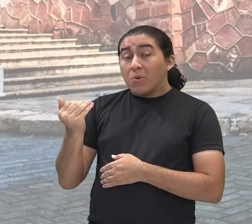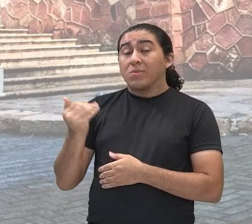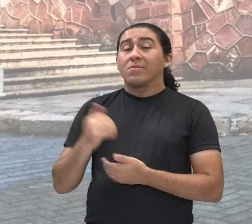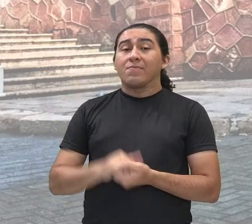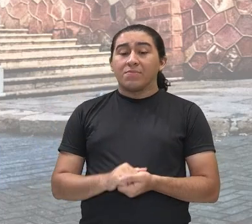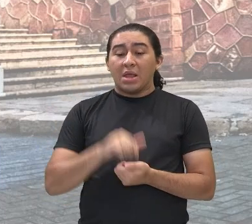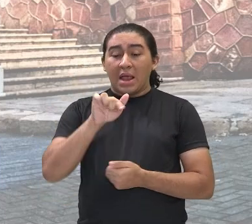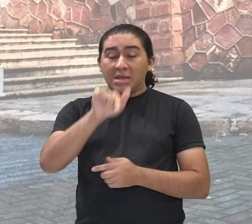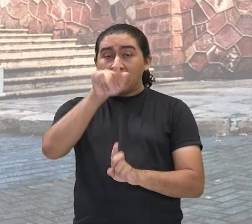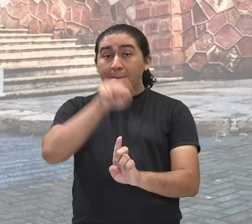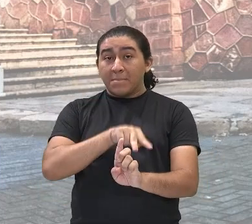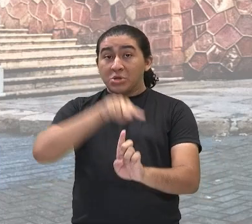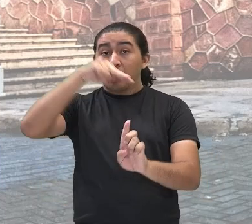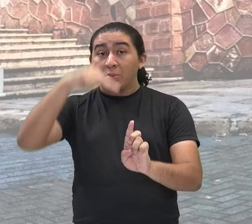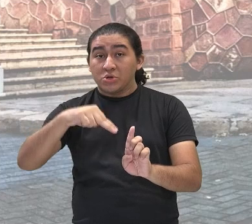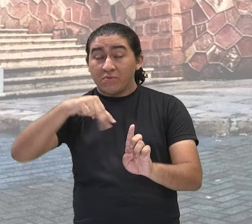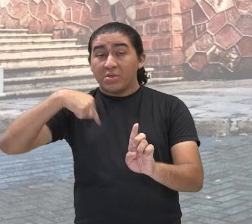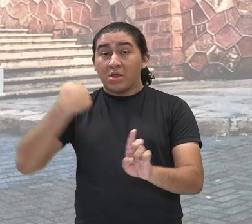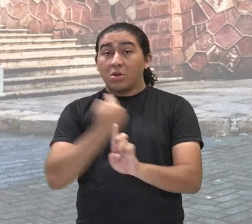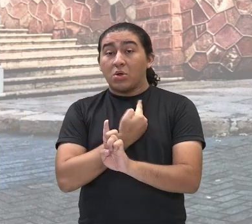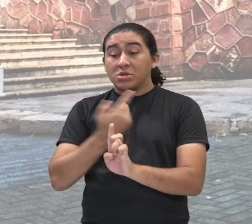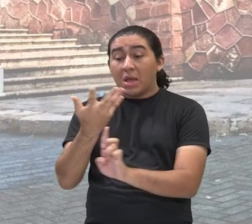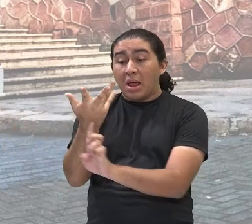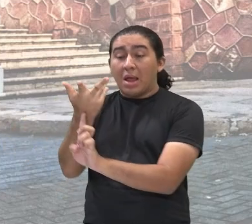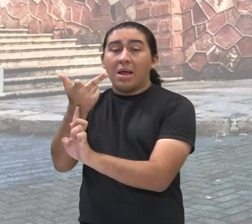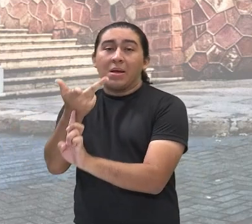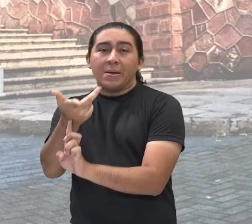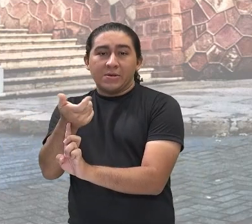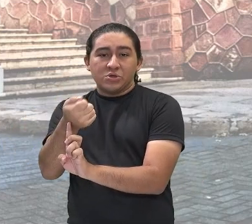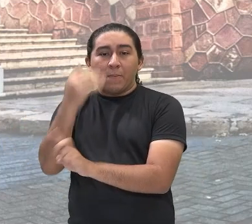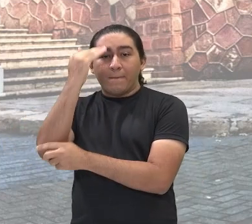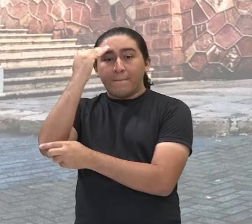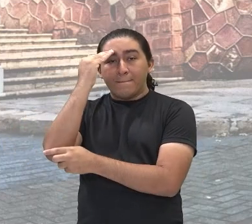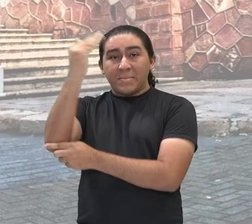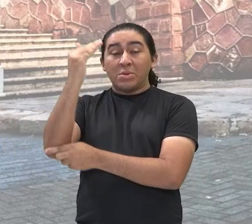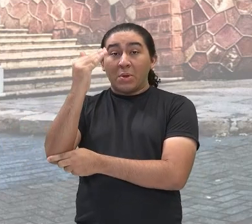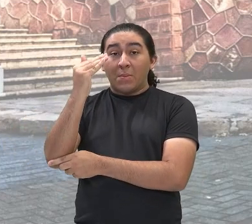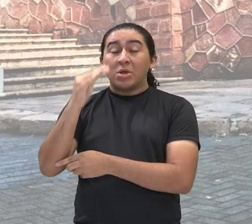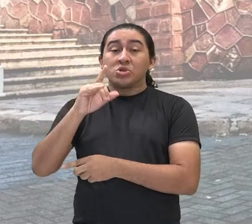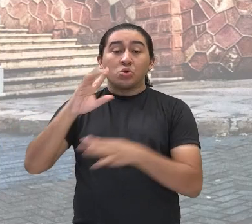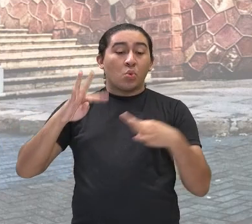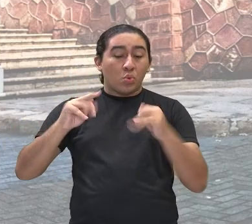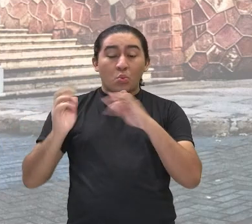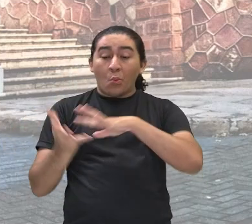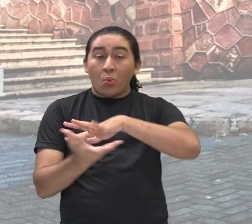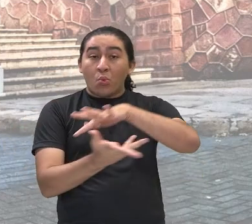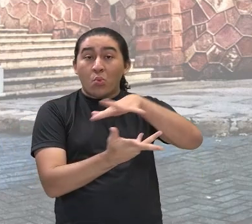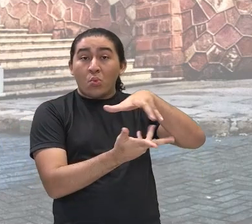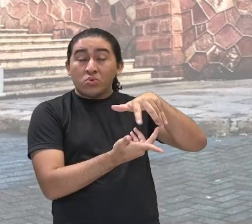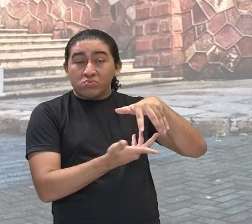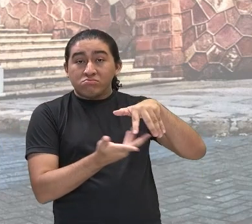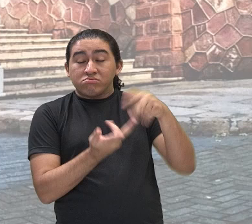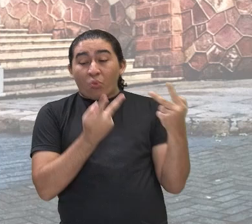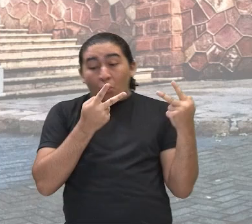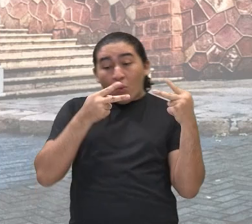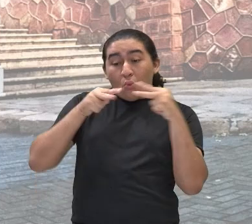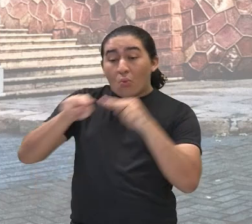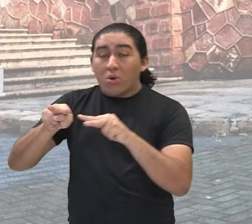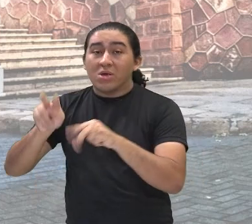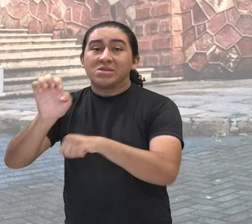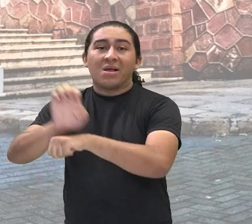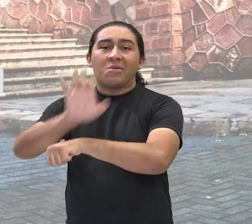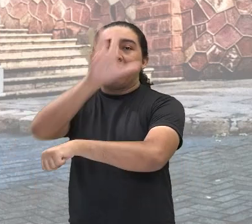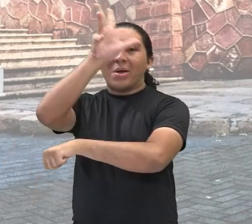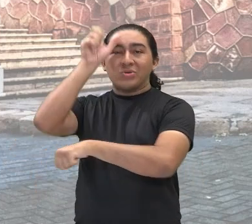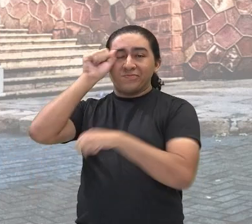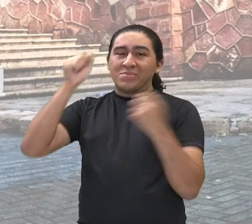desse olhar para a nossa arte, principalmente a nível internacional. Então, precisamos valorizar tudo